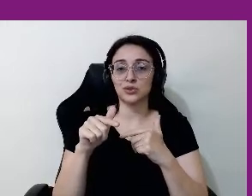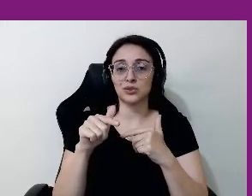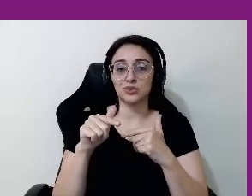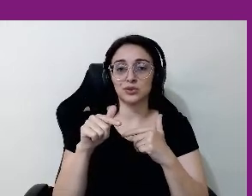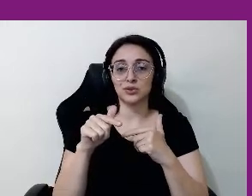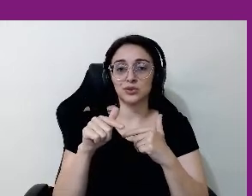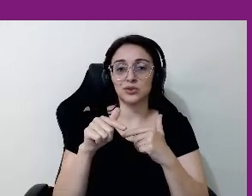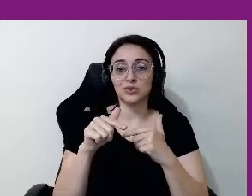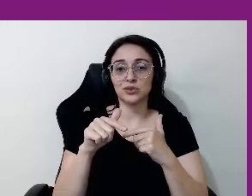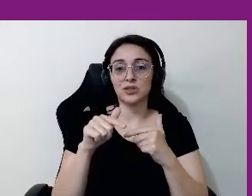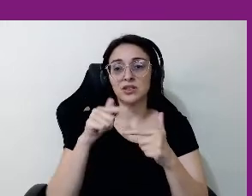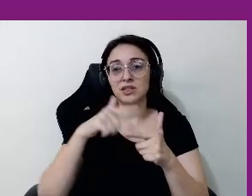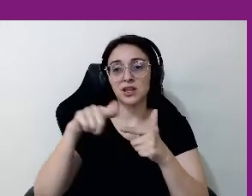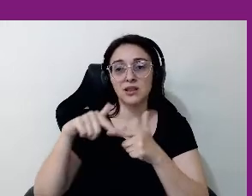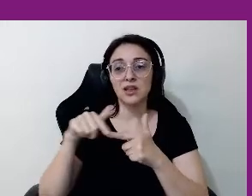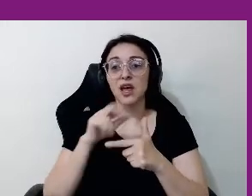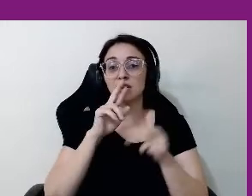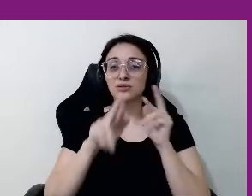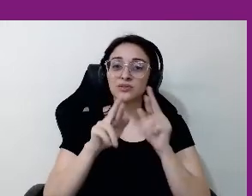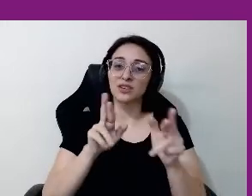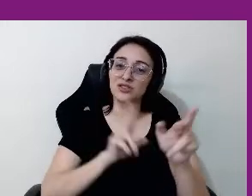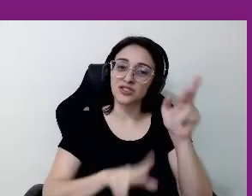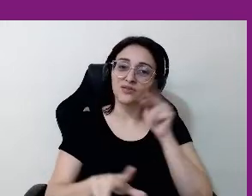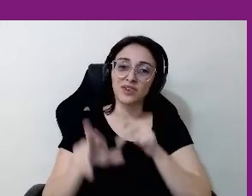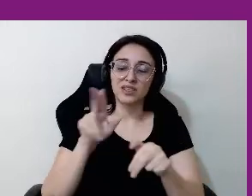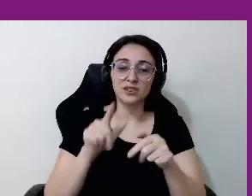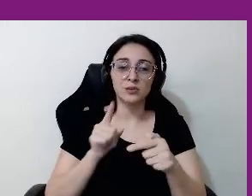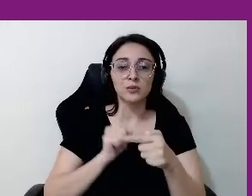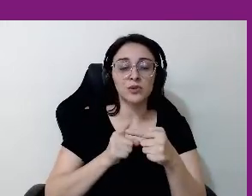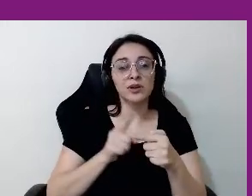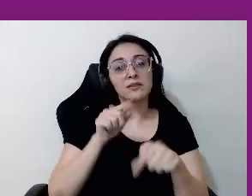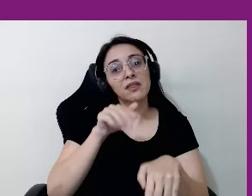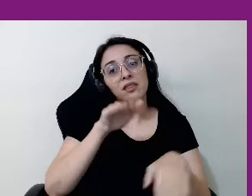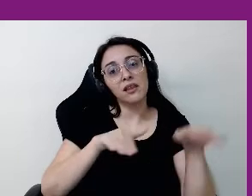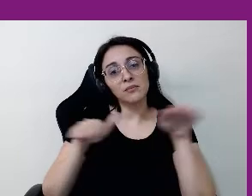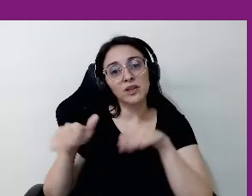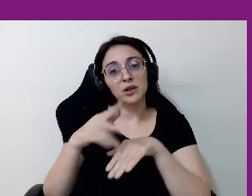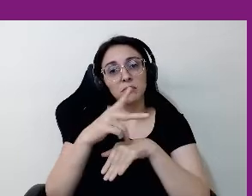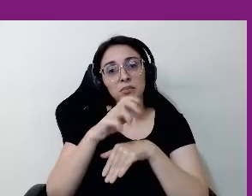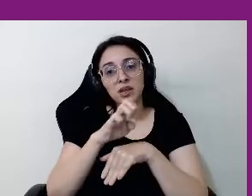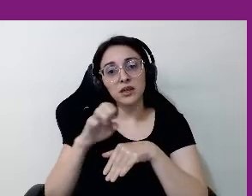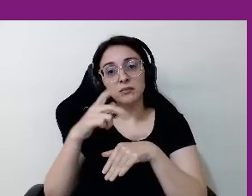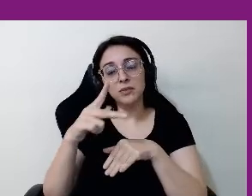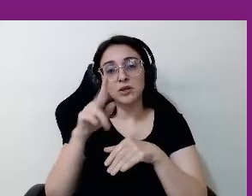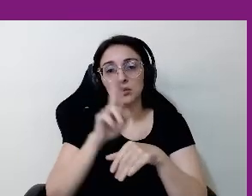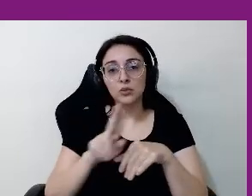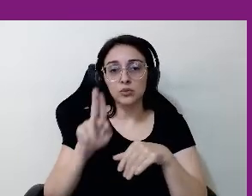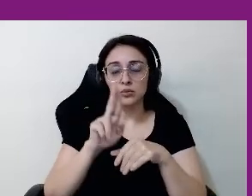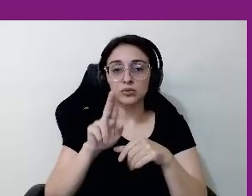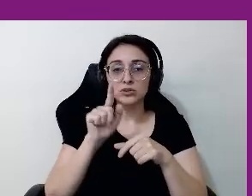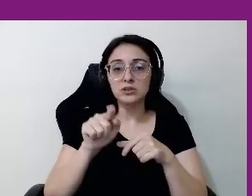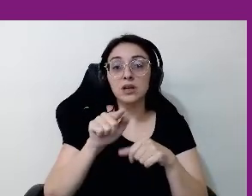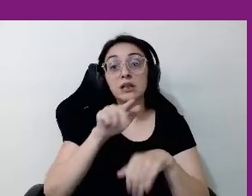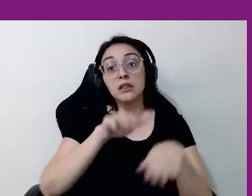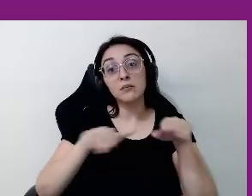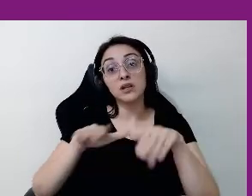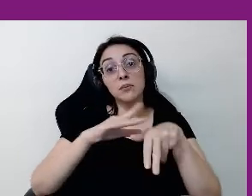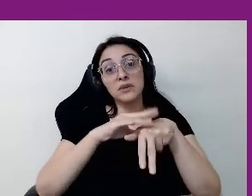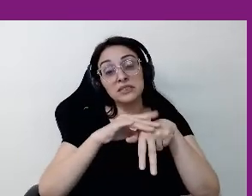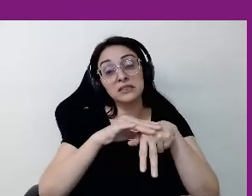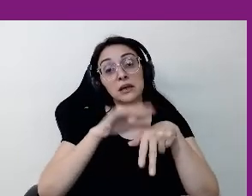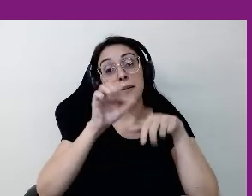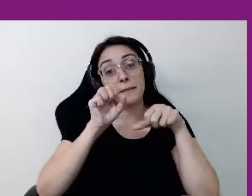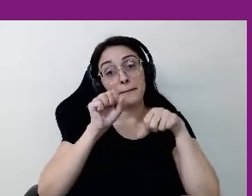esses trials dão resultados diferentes, porque dependendo da PIP que você usa, de acordo com o paciente,